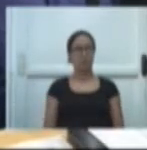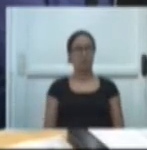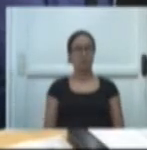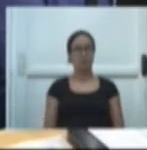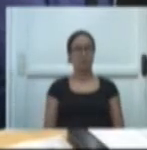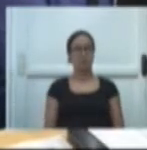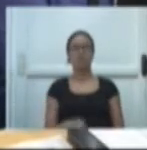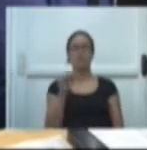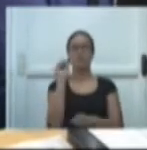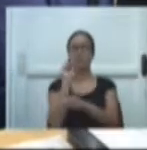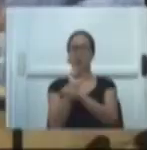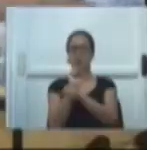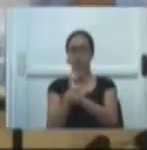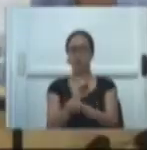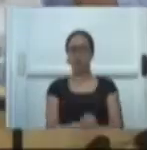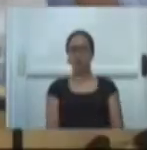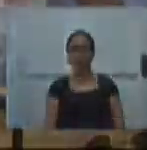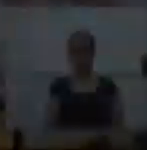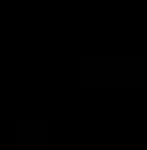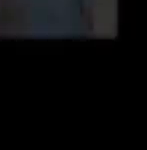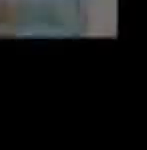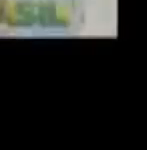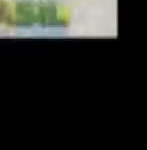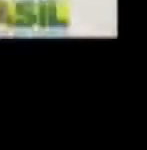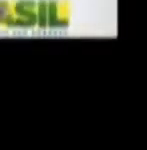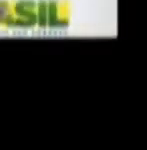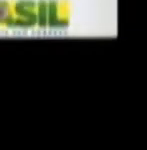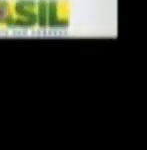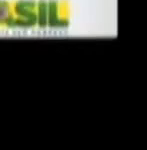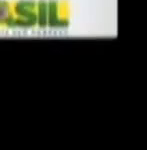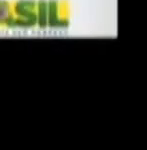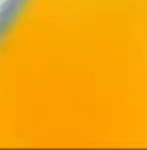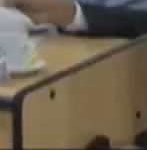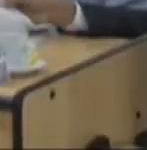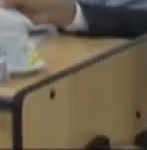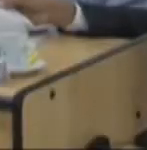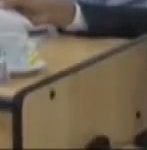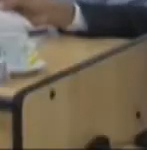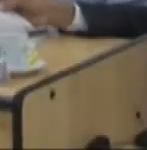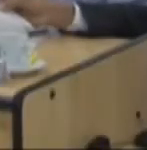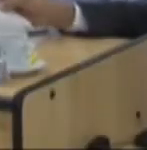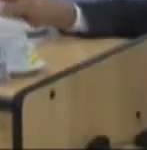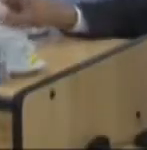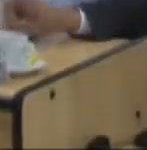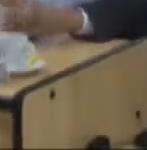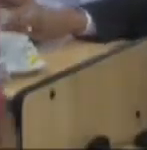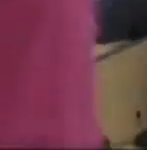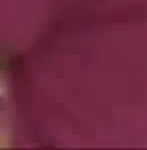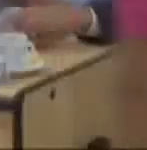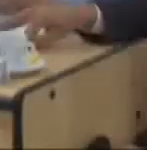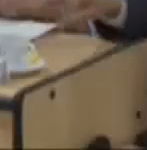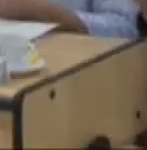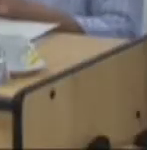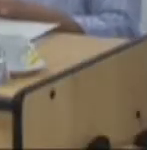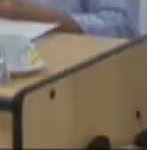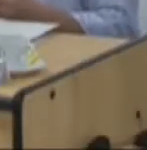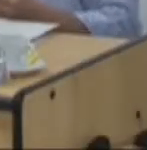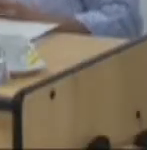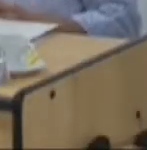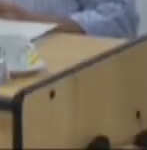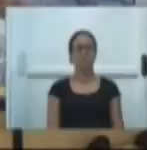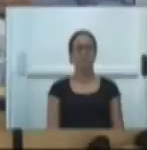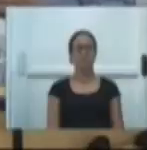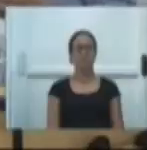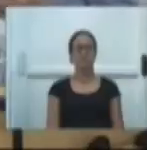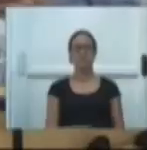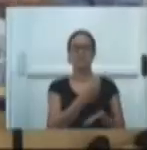Sessão está suspensa por um minuto. A sessão está reaberta. O requerimento de número 143